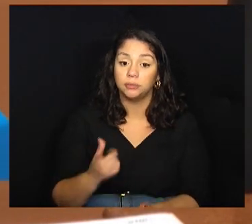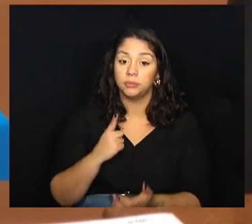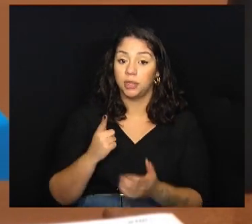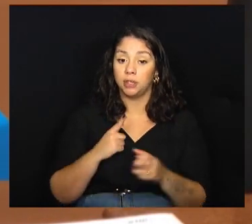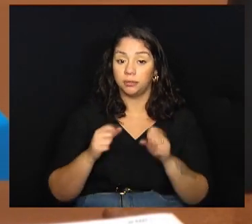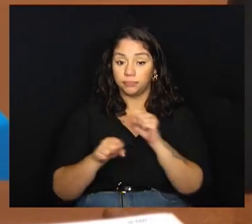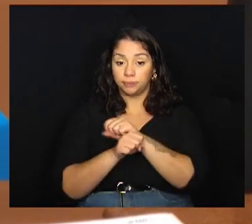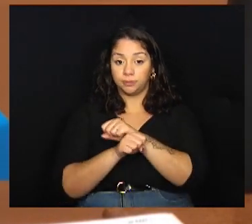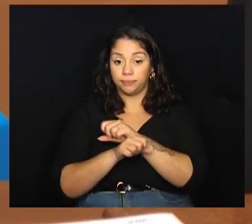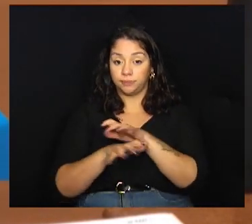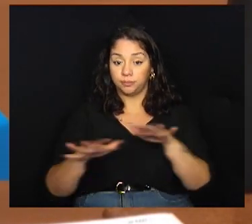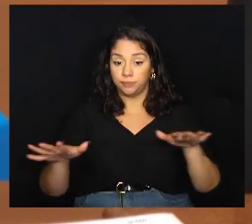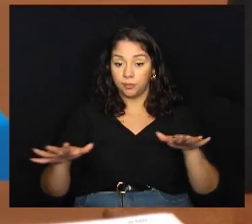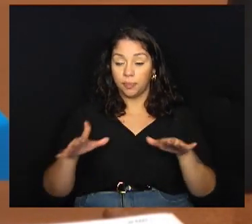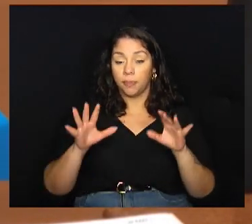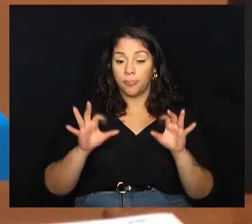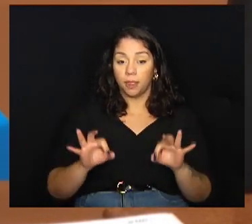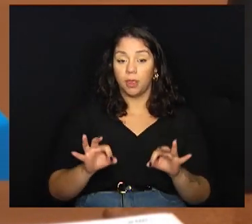né,